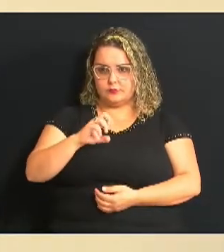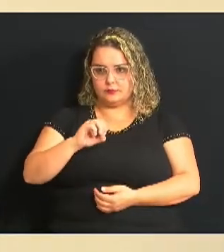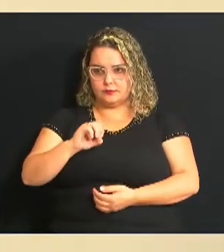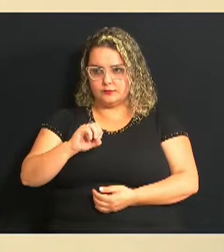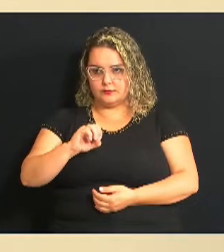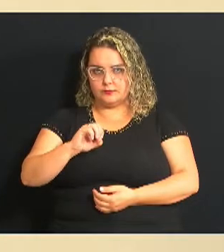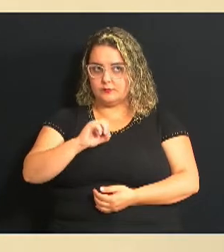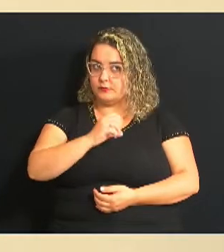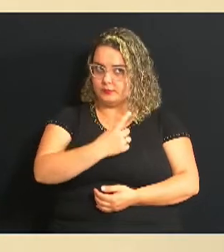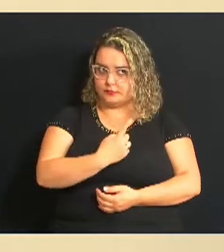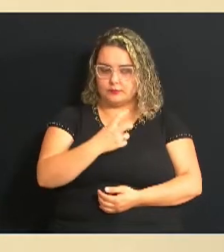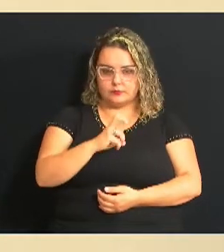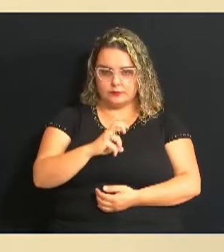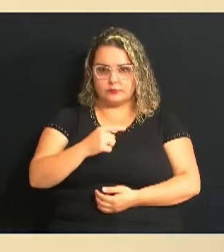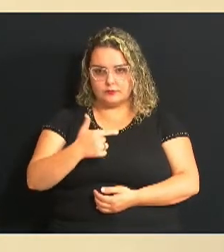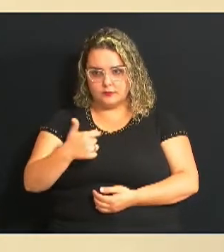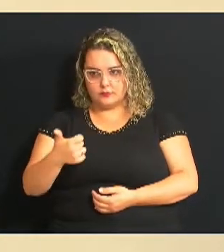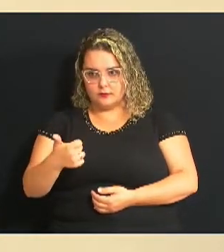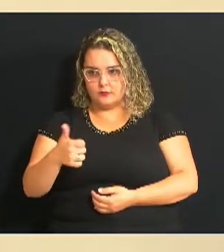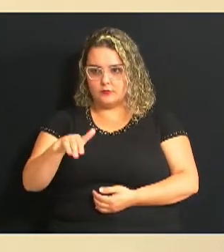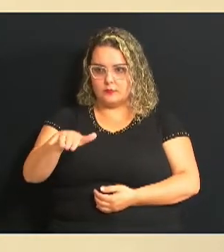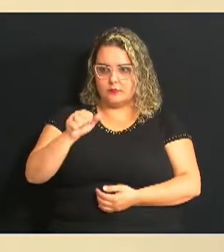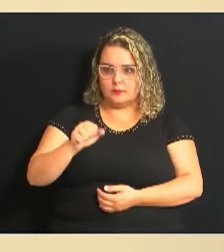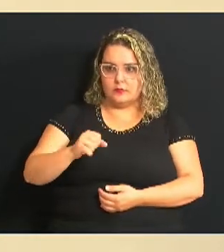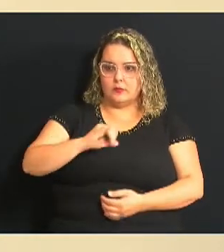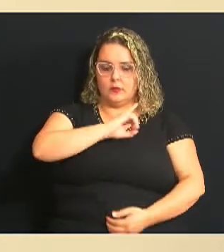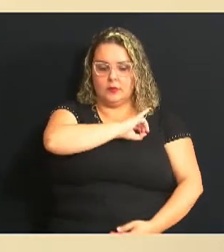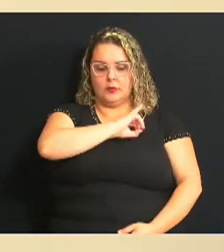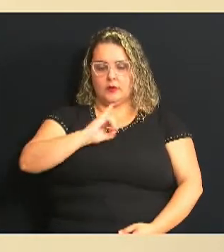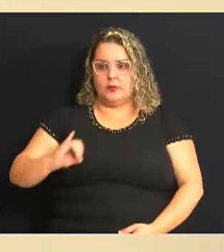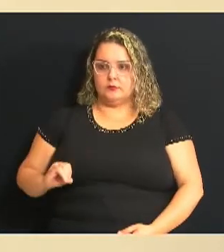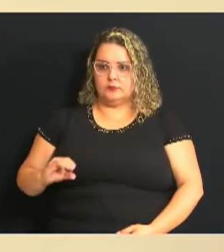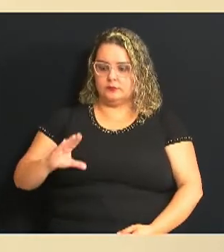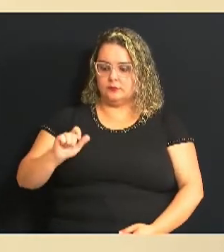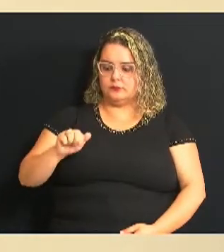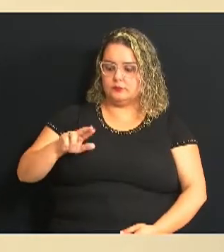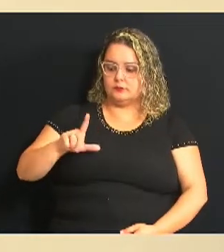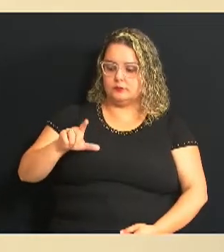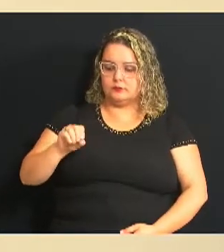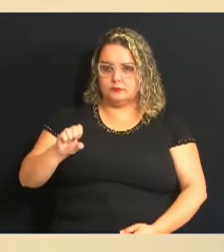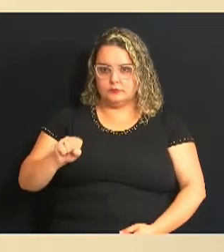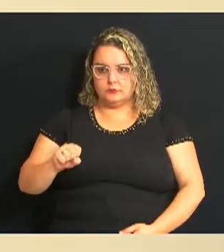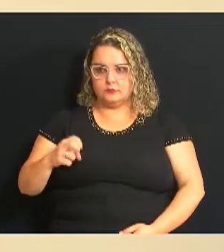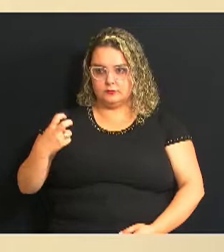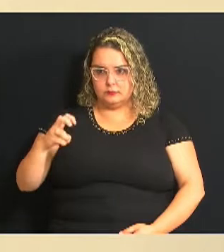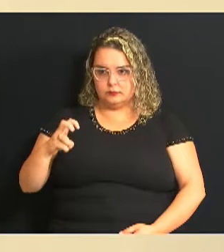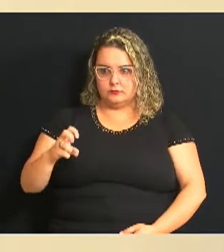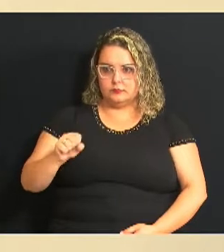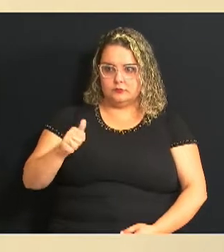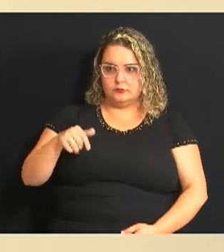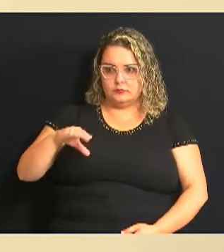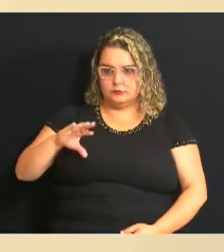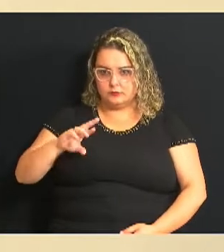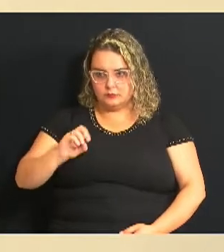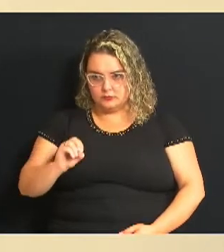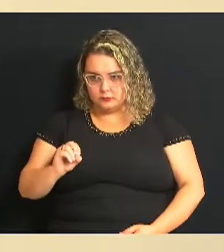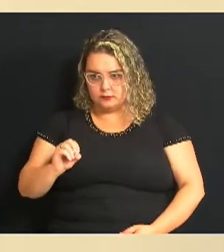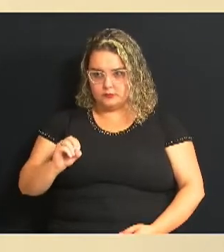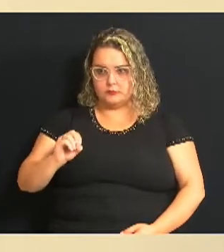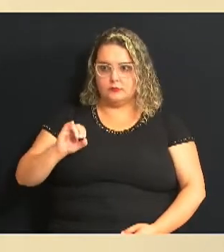foi convocado pelo imperador Carlos V do Sacro Império